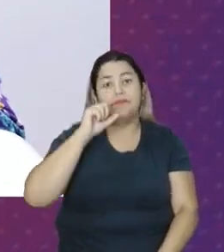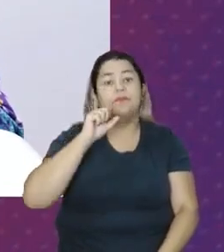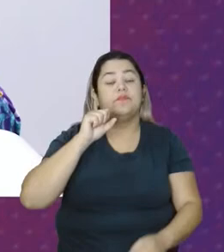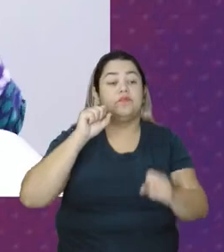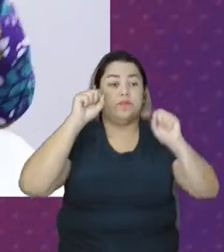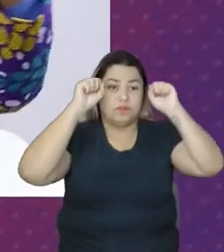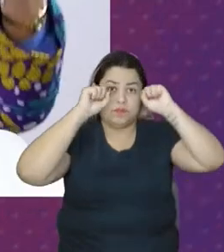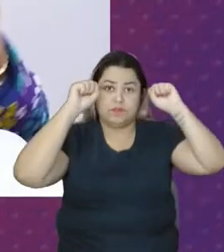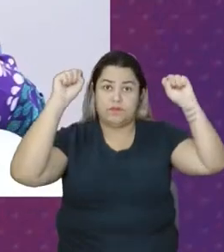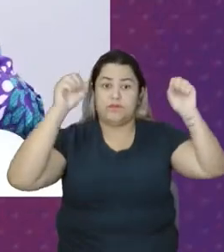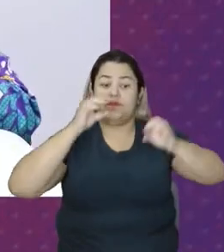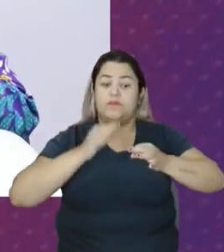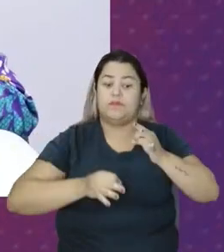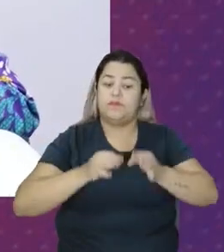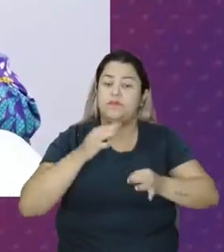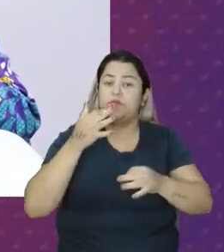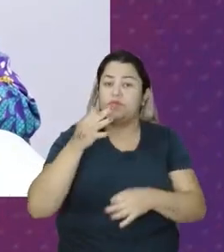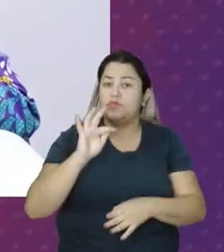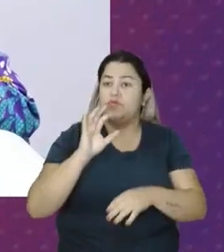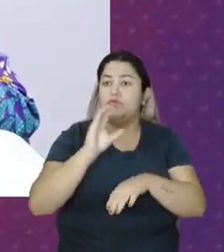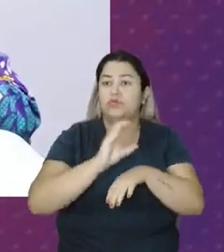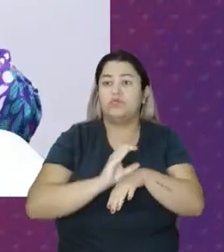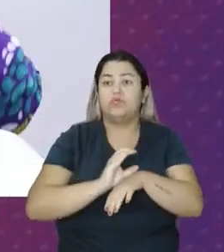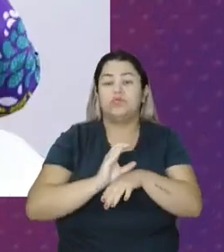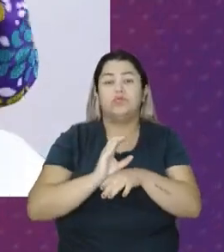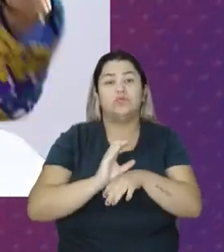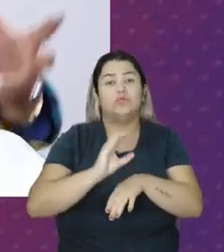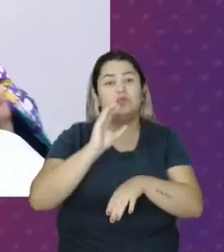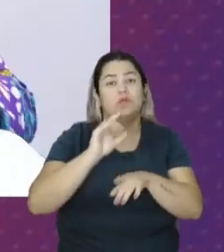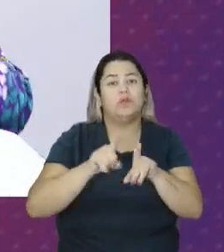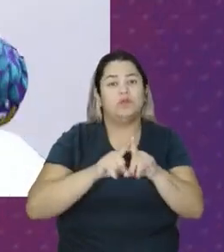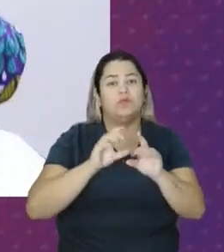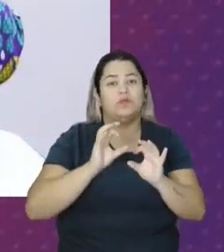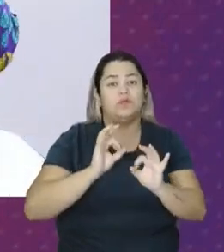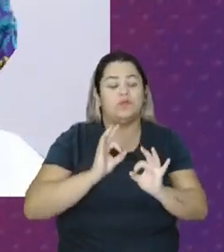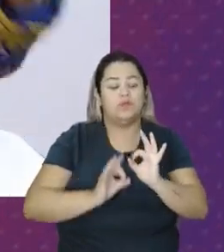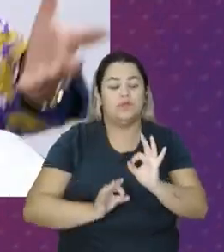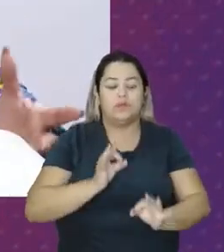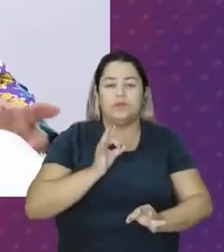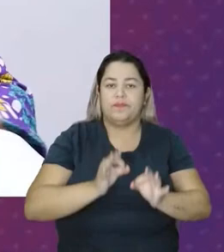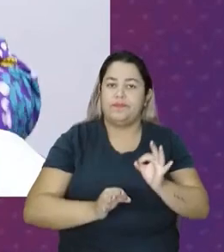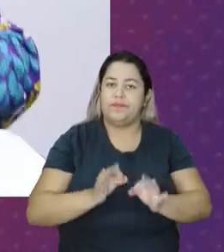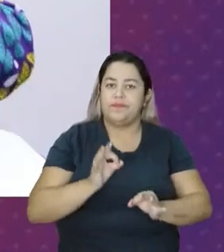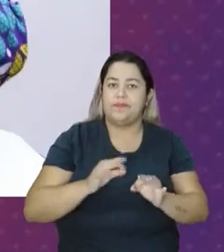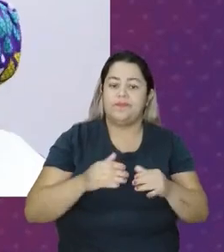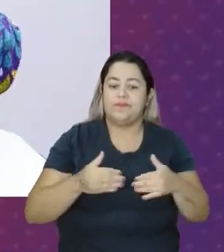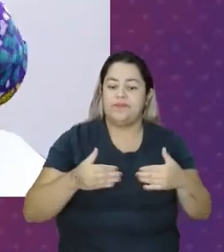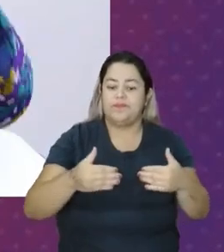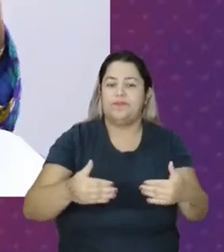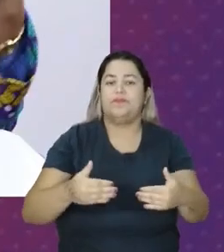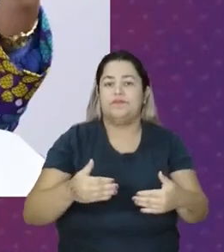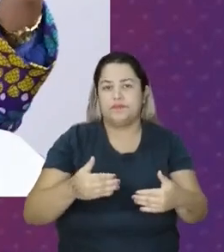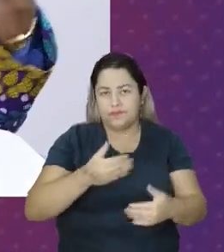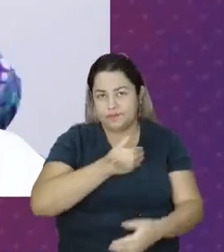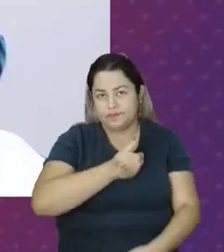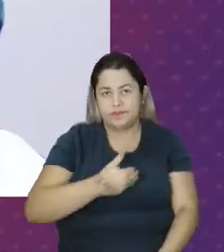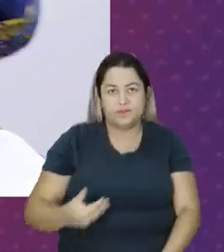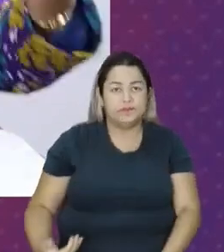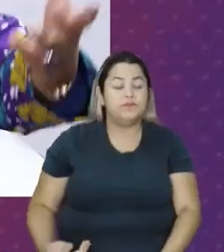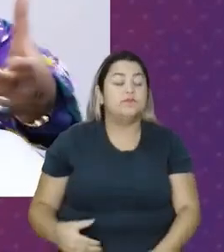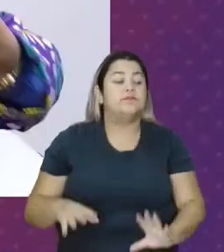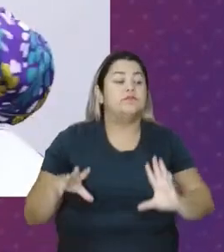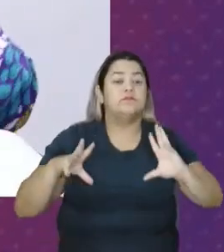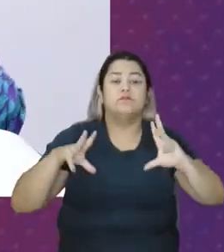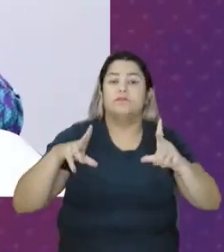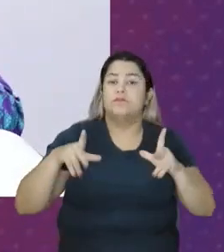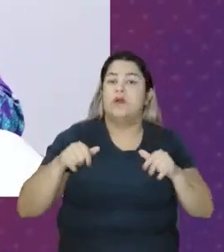Federal, queremos nos conselhos de justiça, no conselho do Ministério Público, queremos dentro de